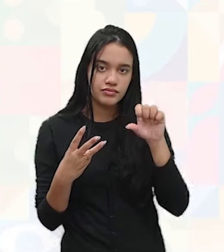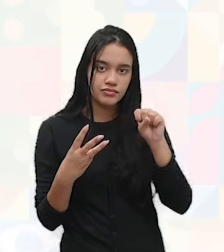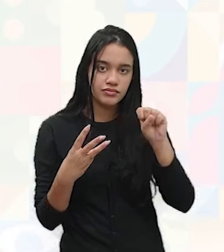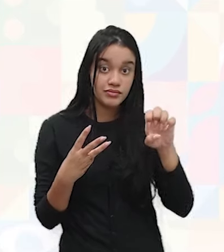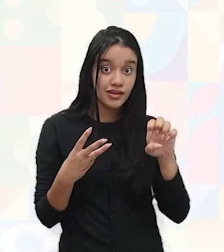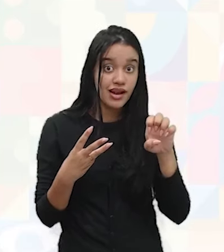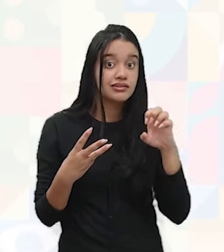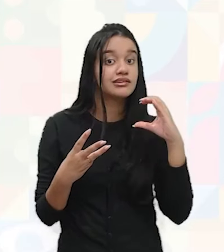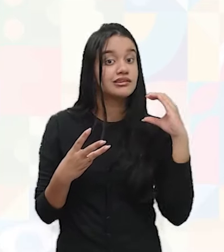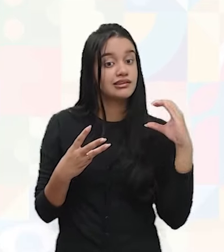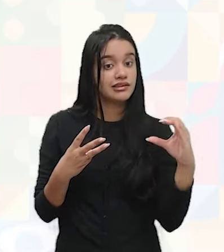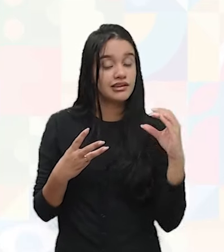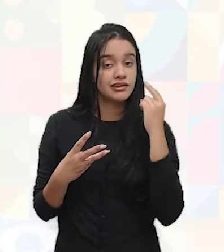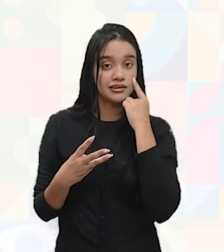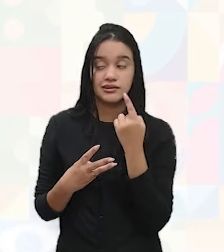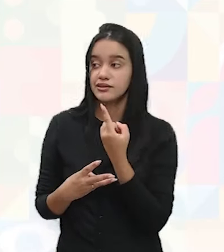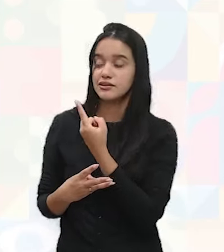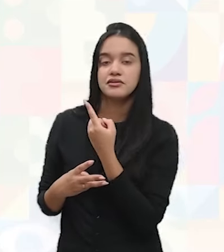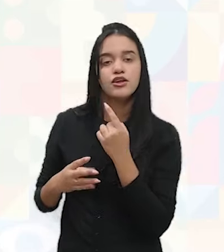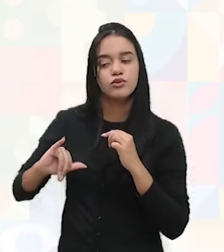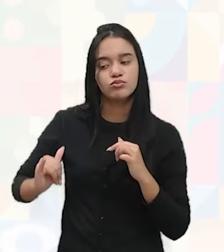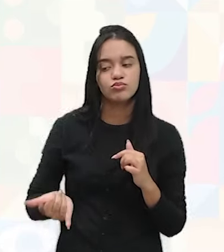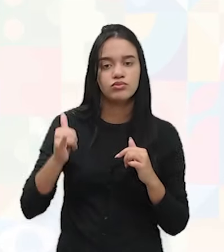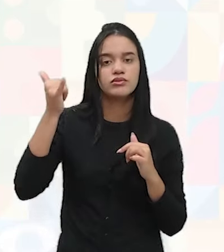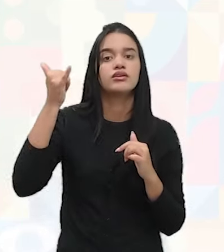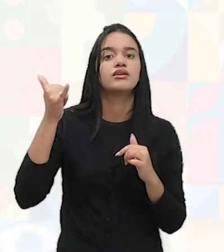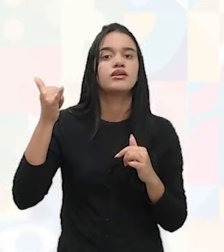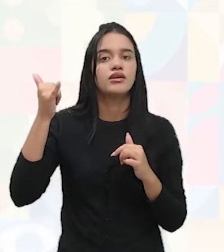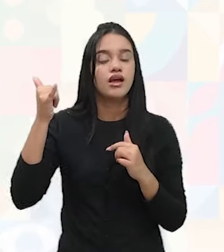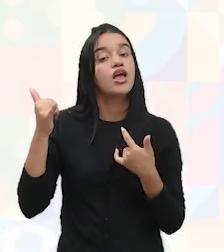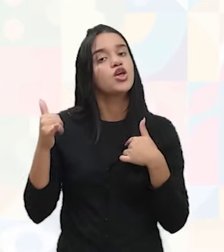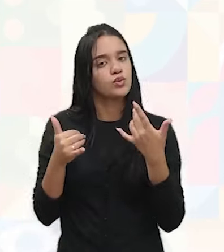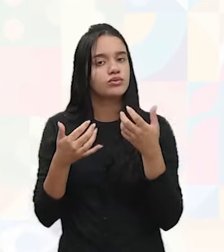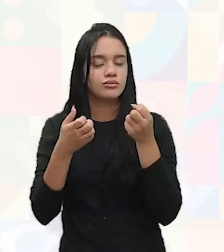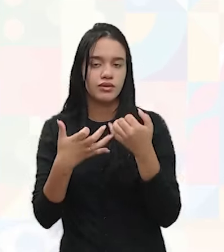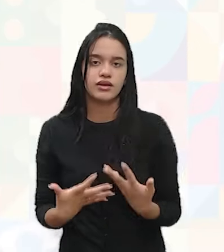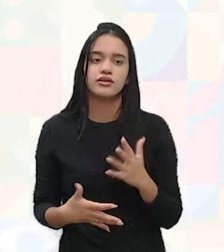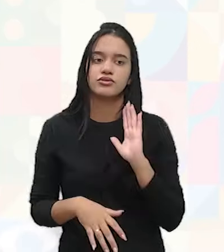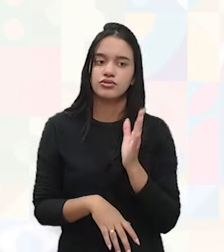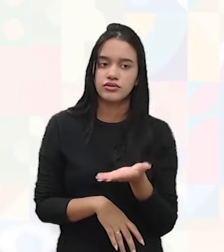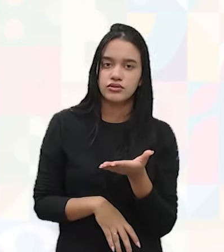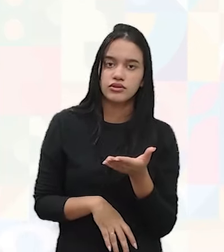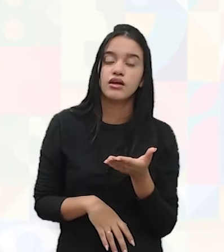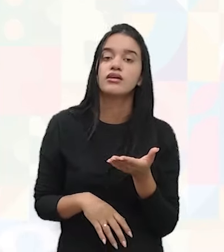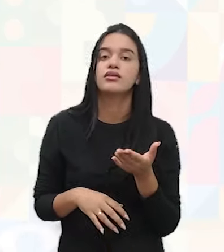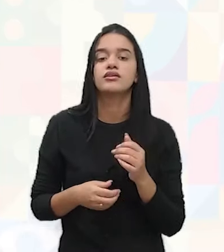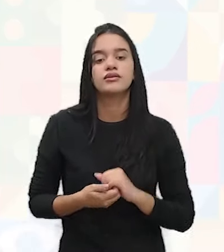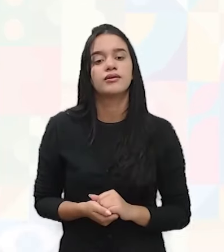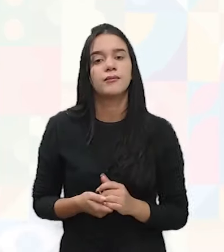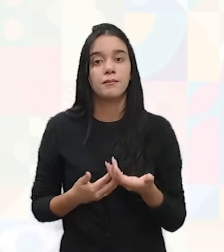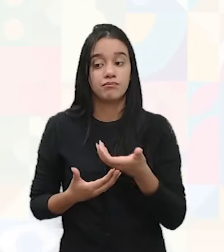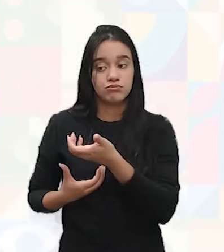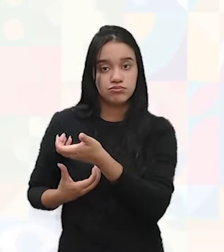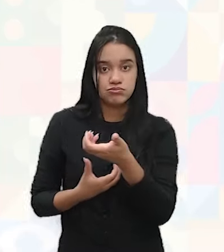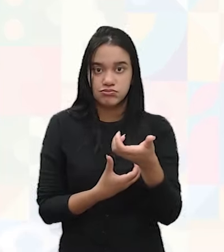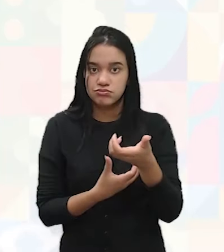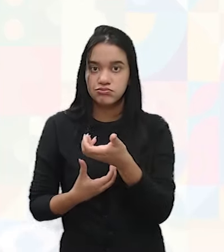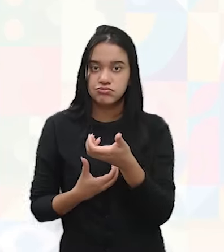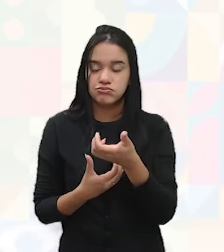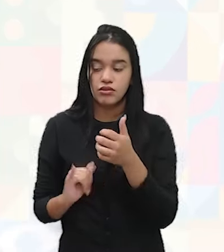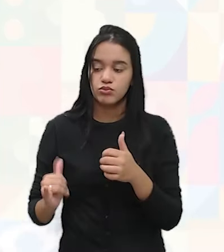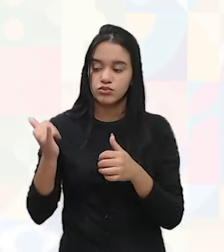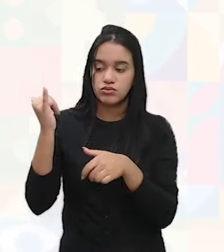né condutor elétrico de forma alguma extintor a base de água que eu já expliquei o porquê a não ser que o equipamento já esteja desenergizado tá